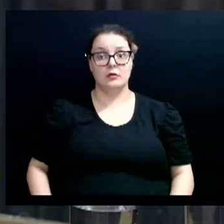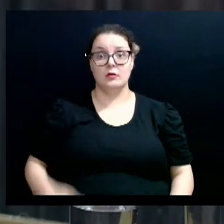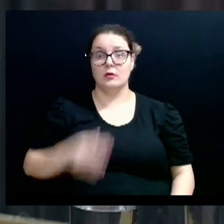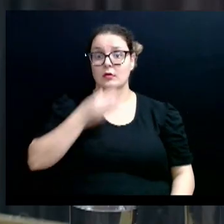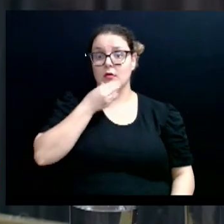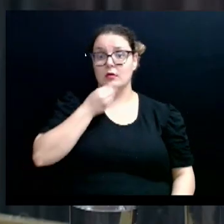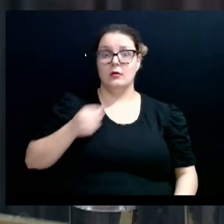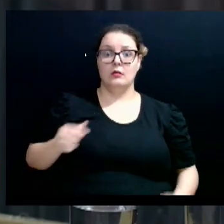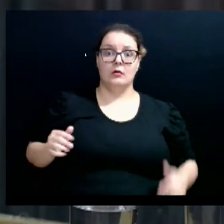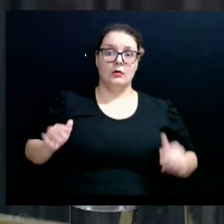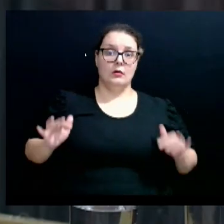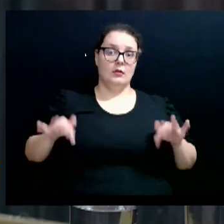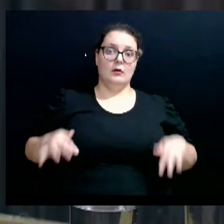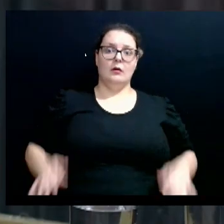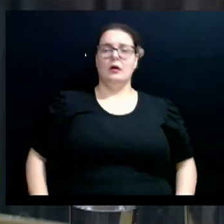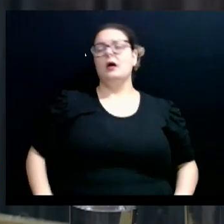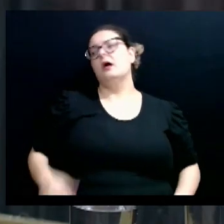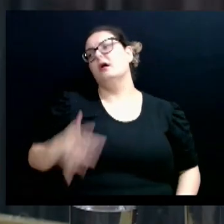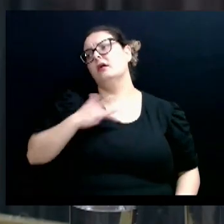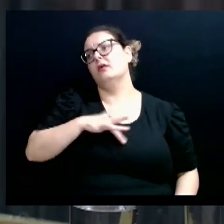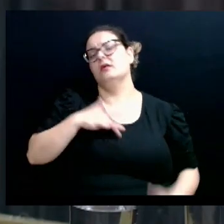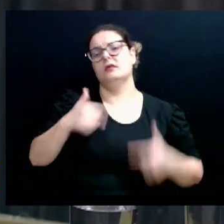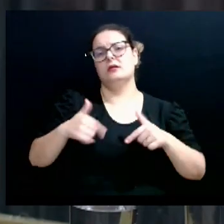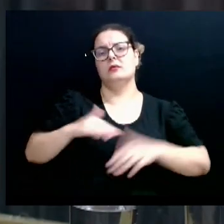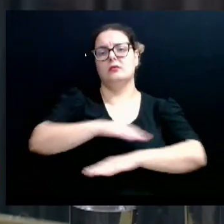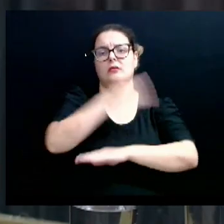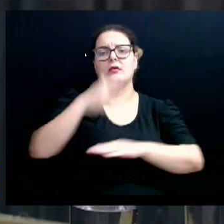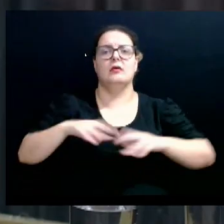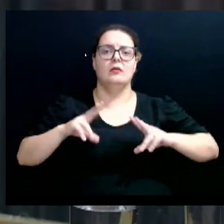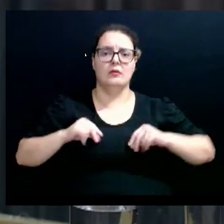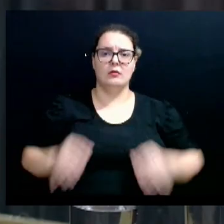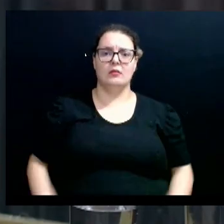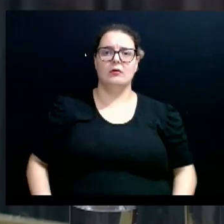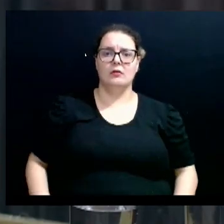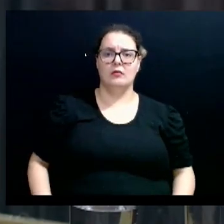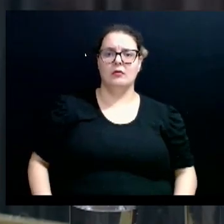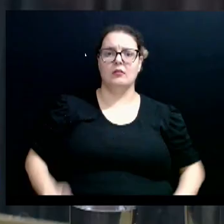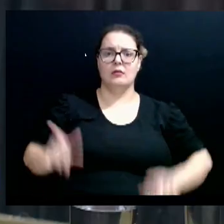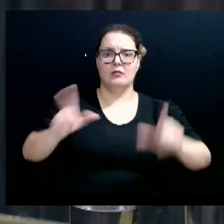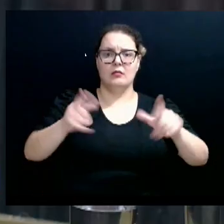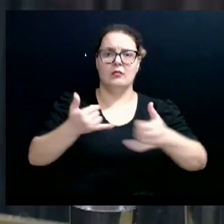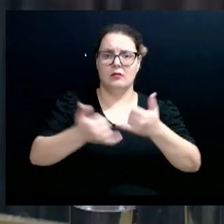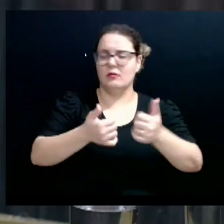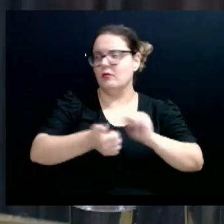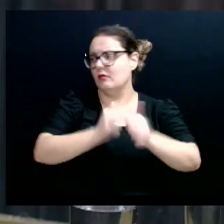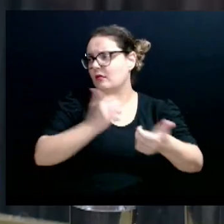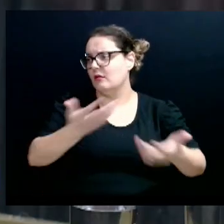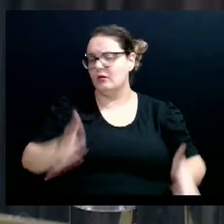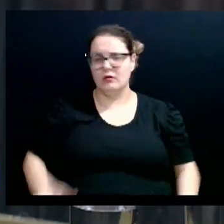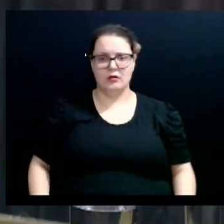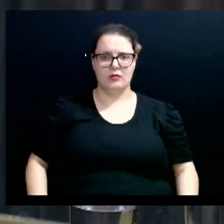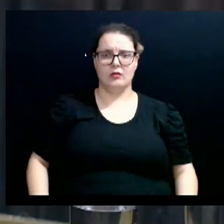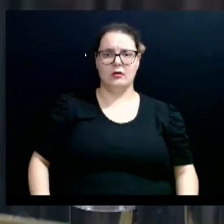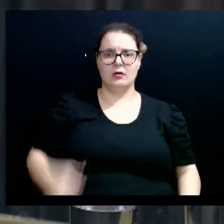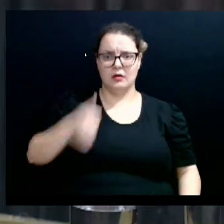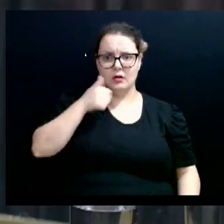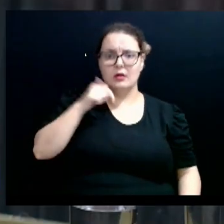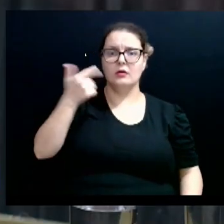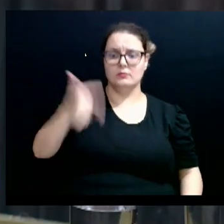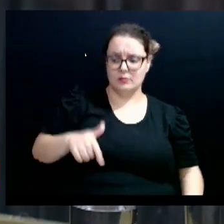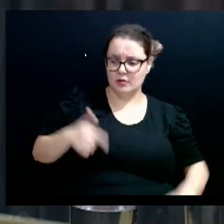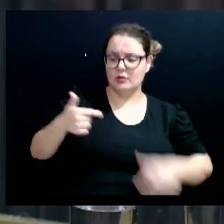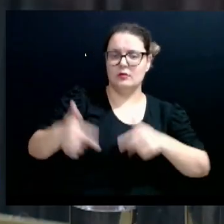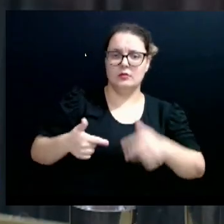coitado, ele trabalhou o dia inteiro, né, agora ele merece ver o jogo, ver e a mulher continua, né, o jantar, a